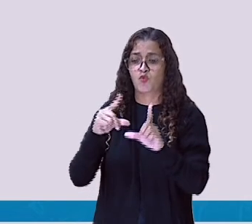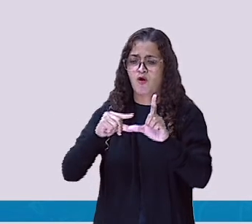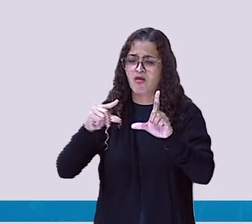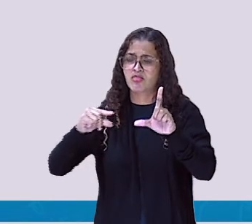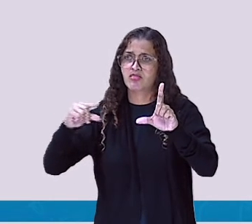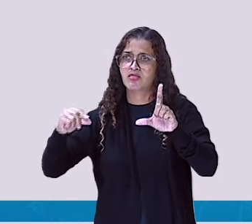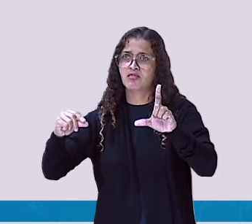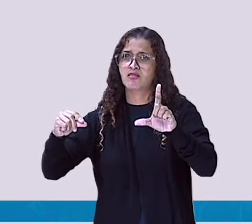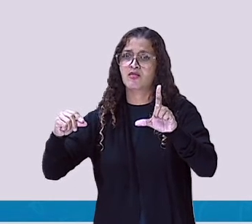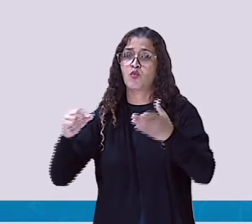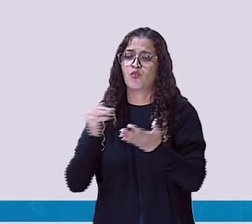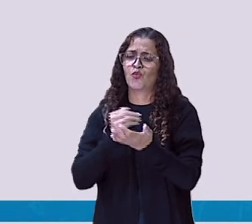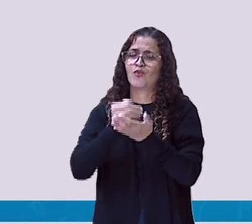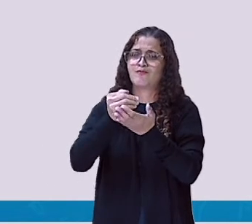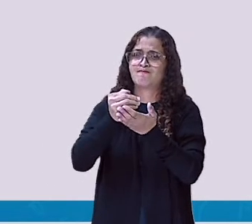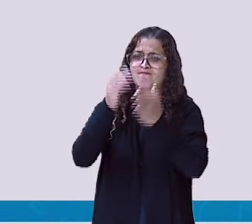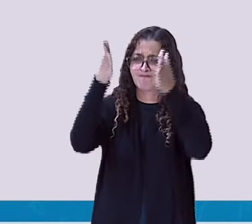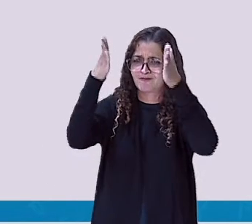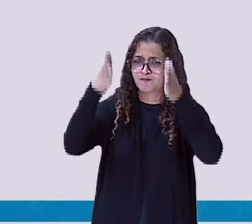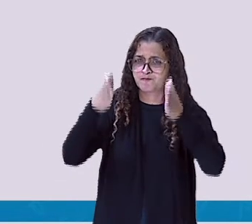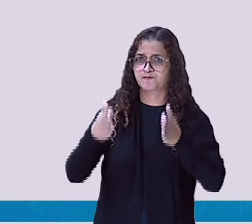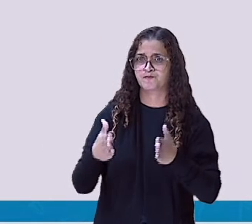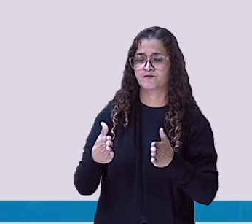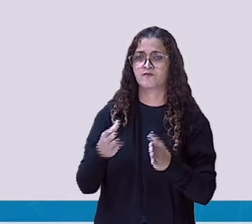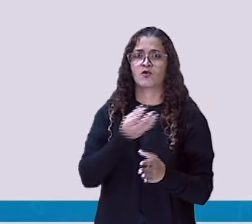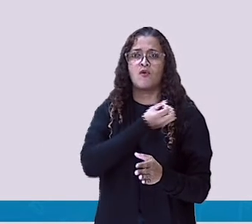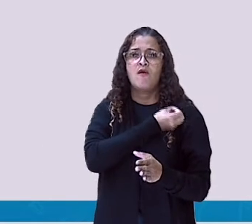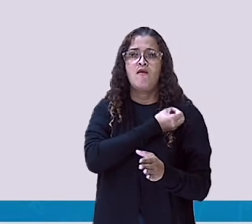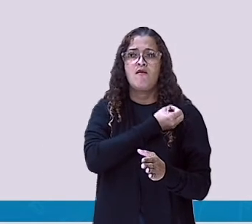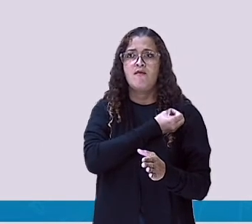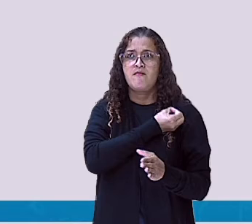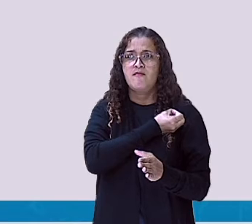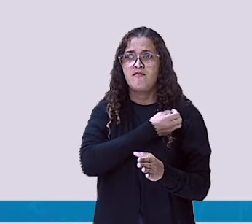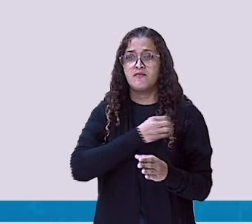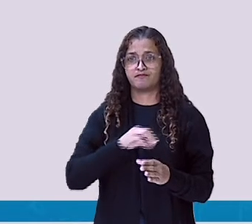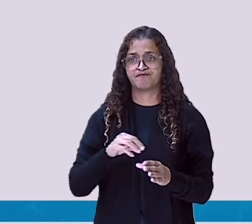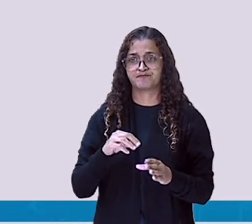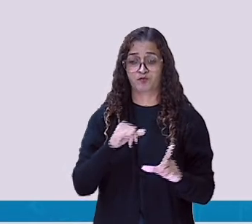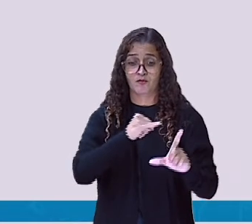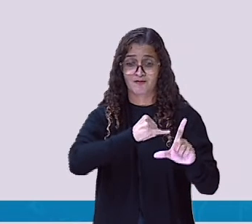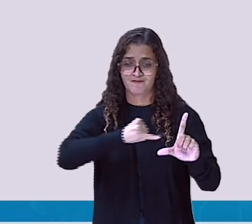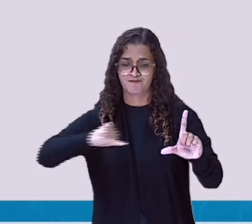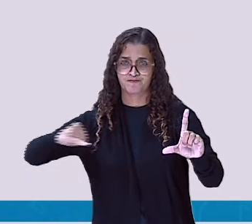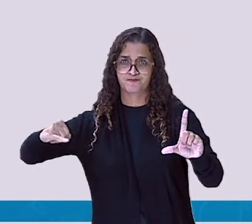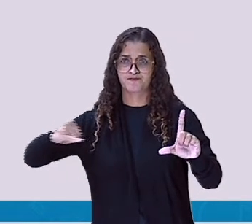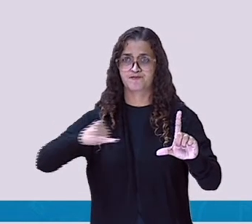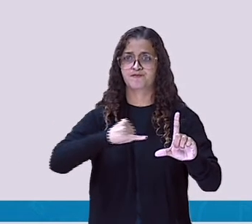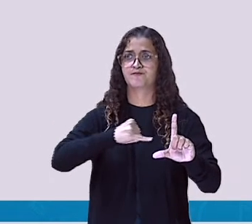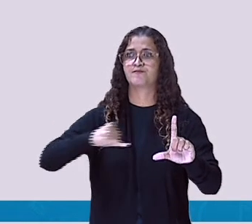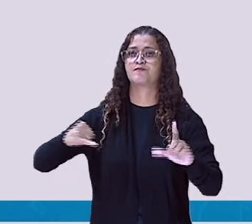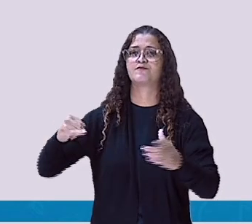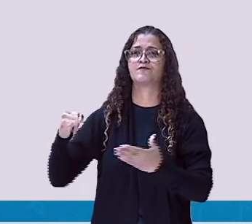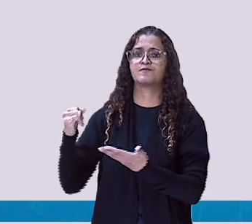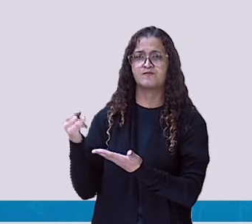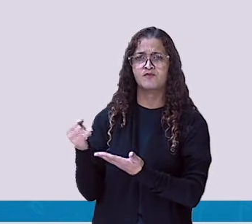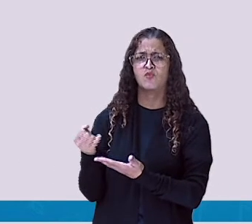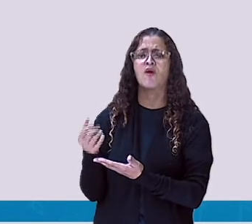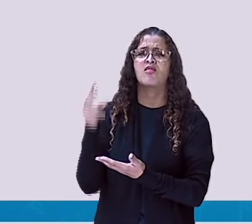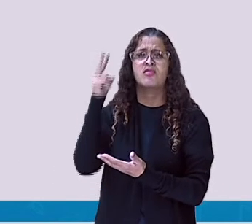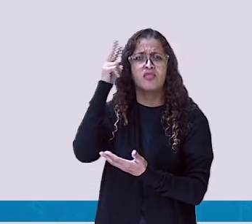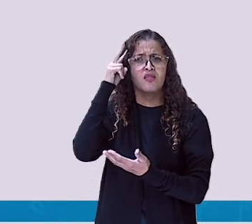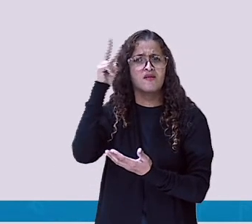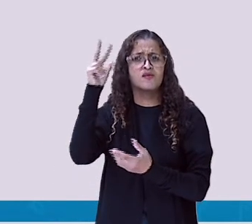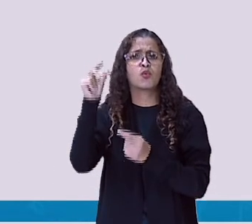o início da barra. E os números, eles vão ficar aqui na horizontal, tá? Lembrando